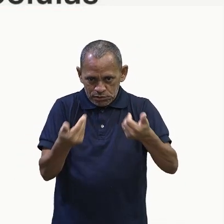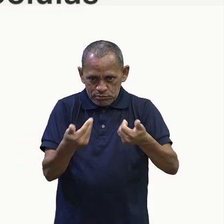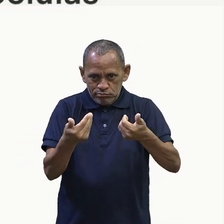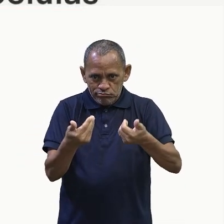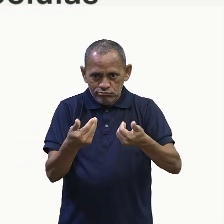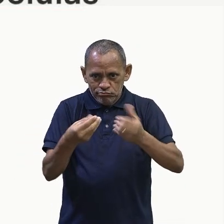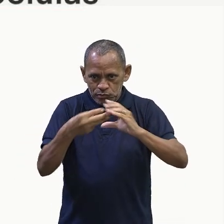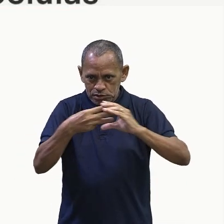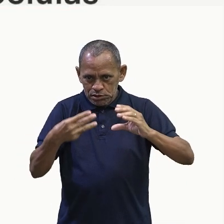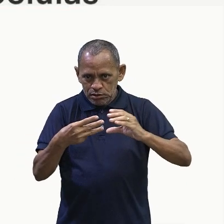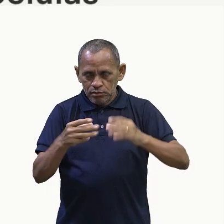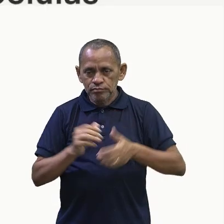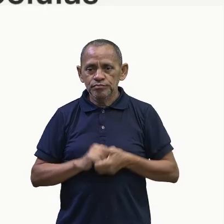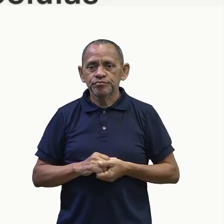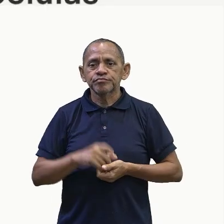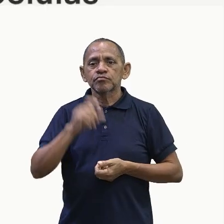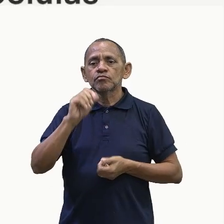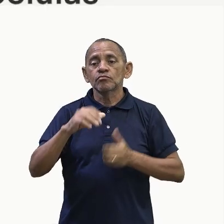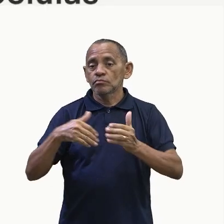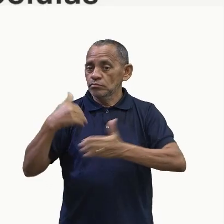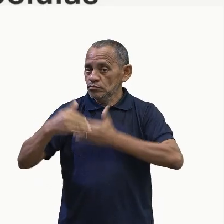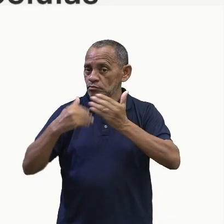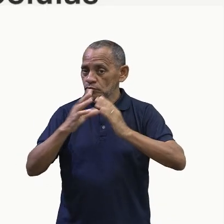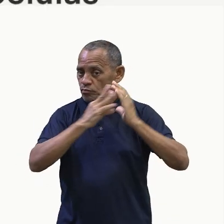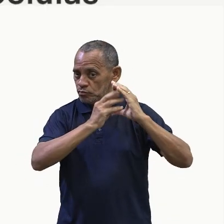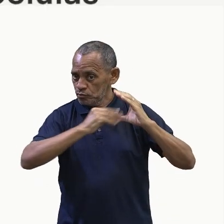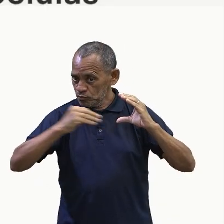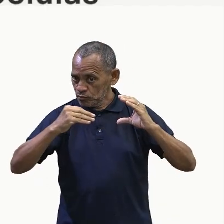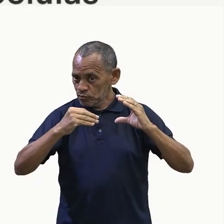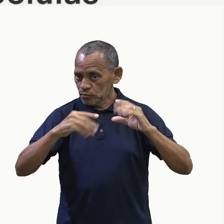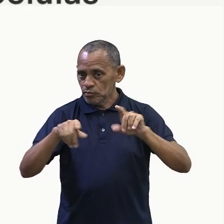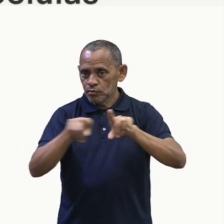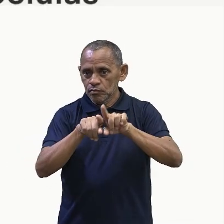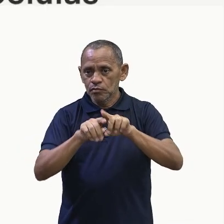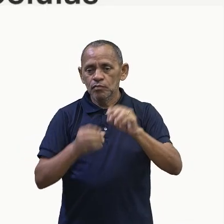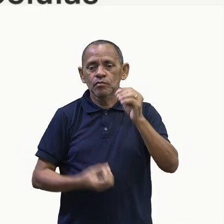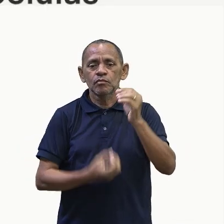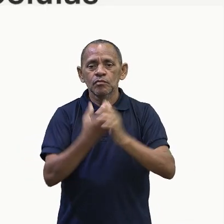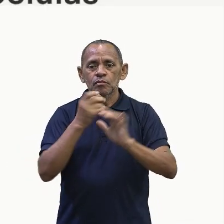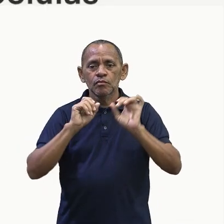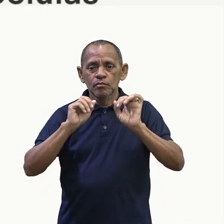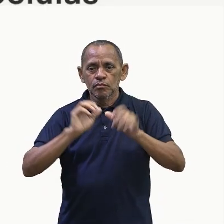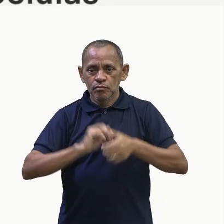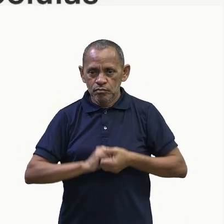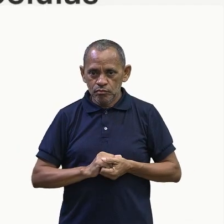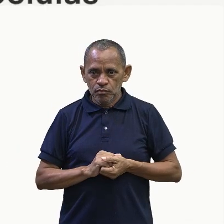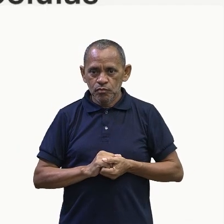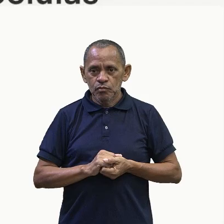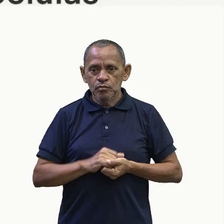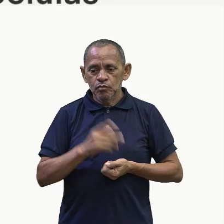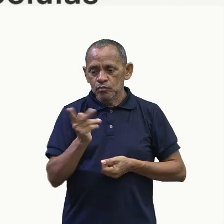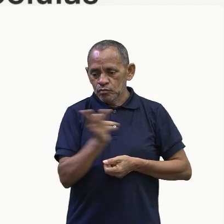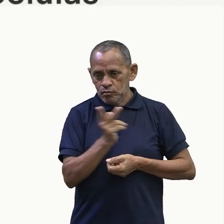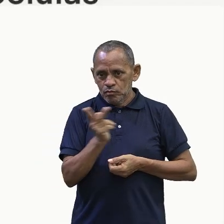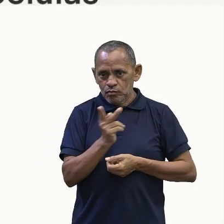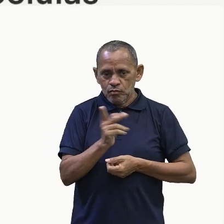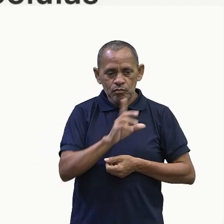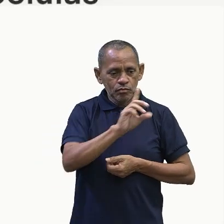e que esse processo de replicação ele vai gerar ali 2